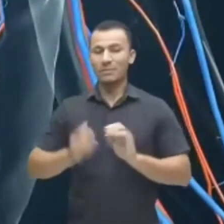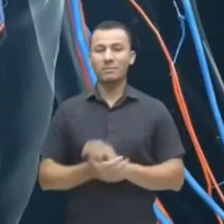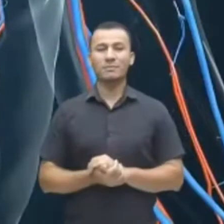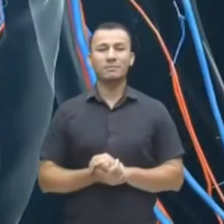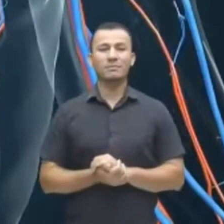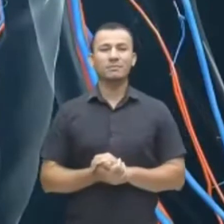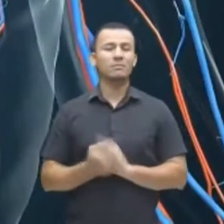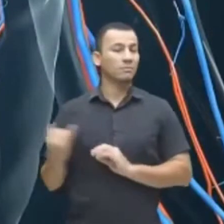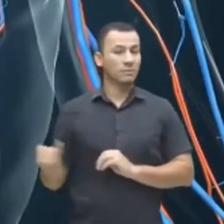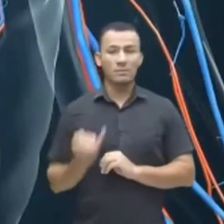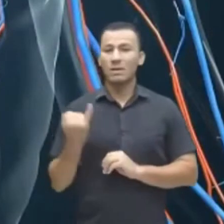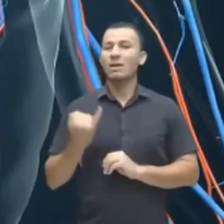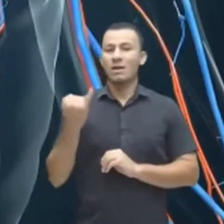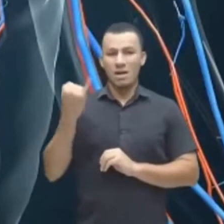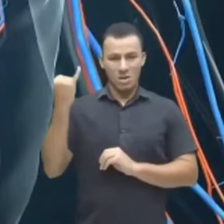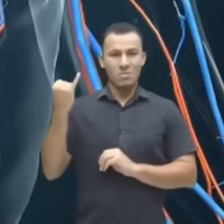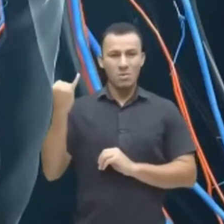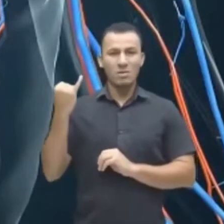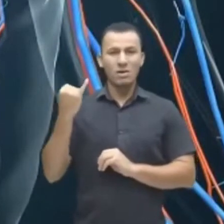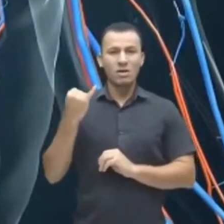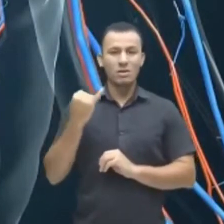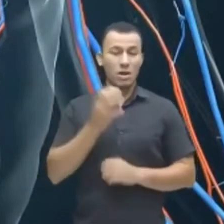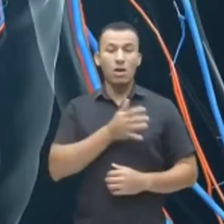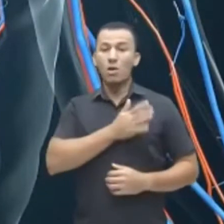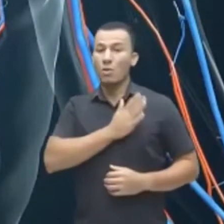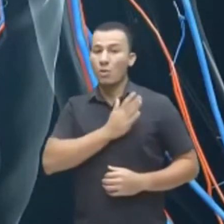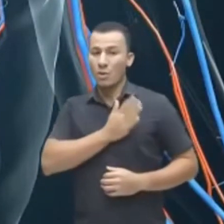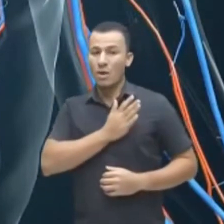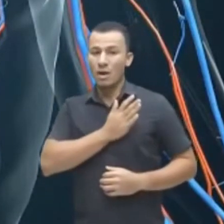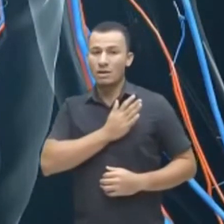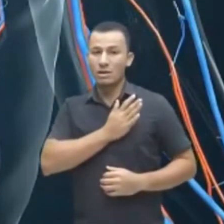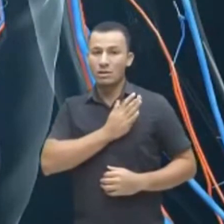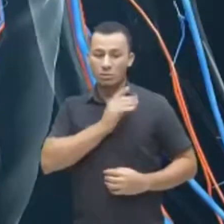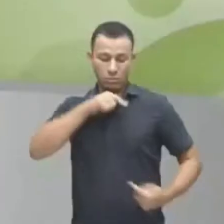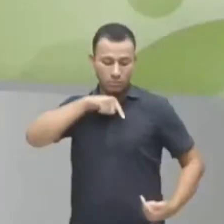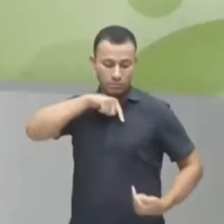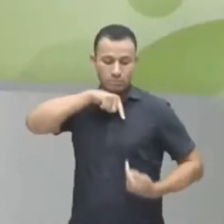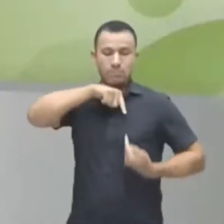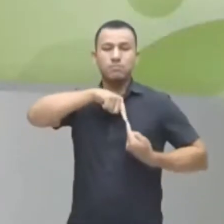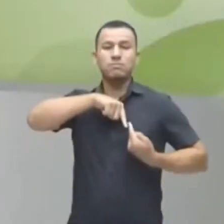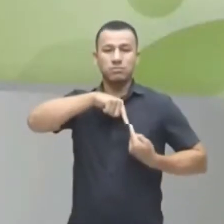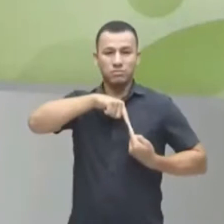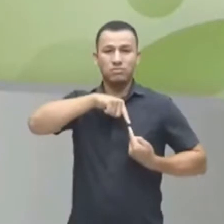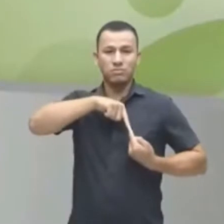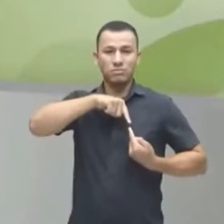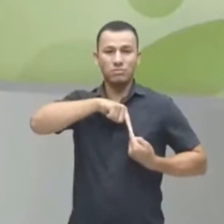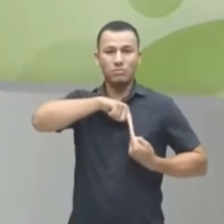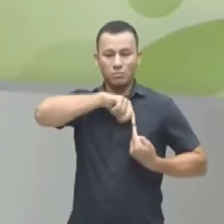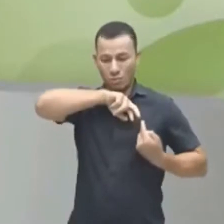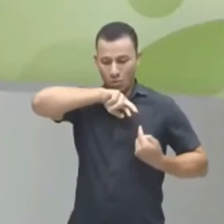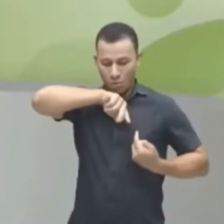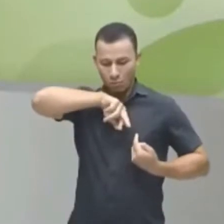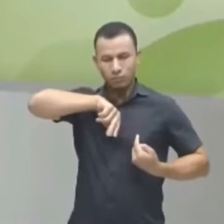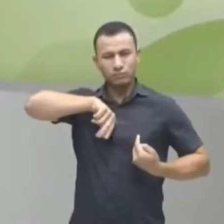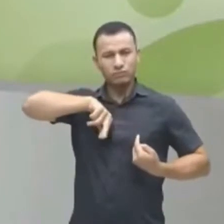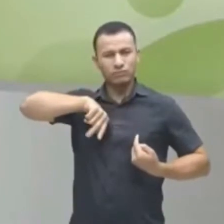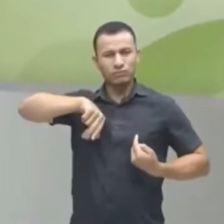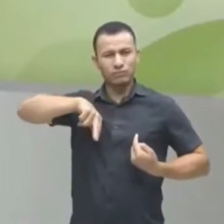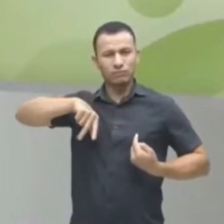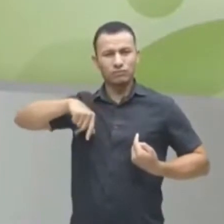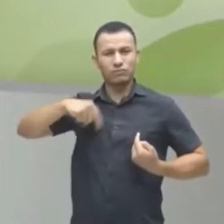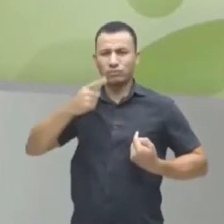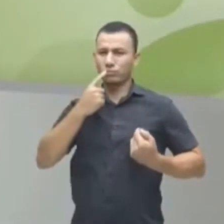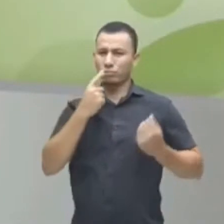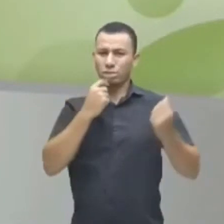a importância desse coração estar conectado com os outros vasos sanguíneos.